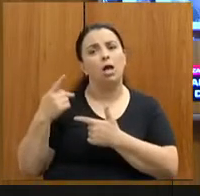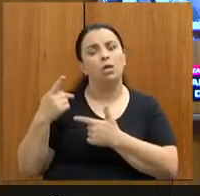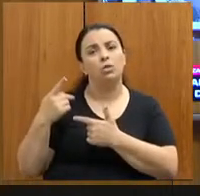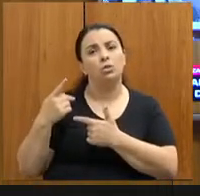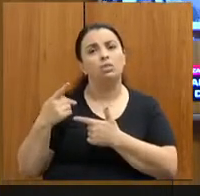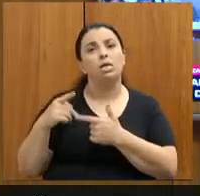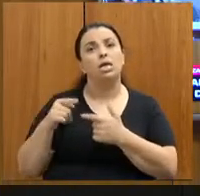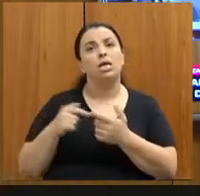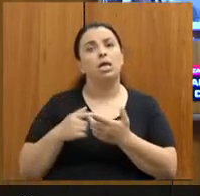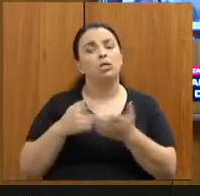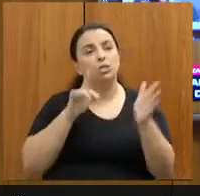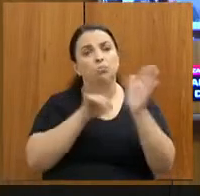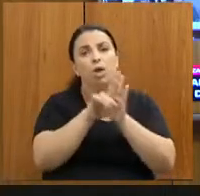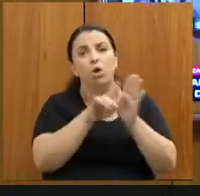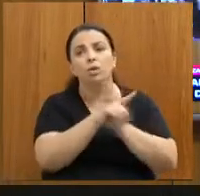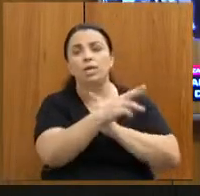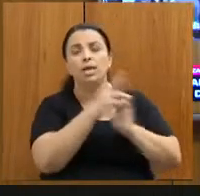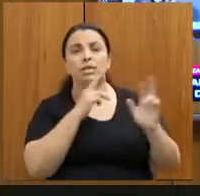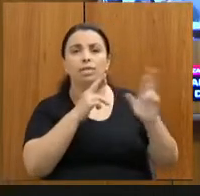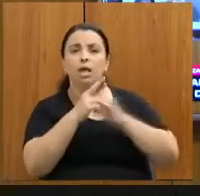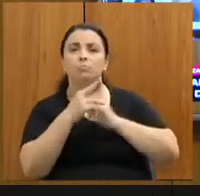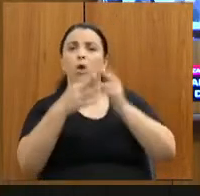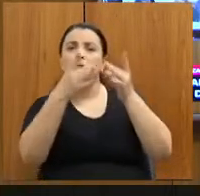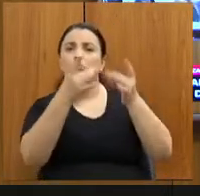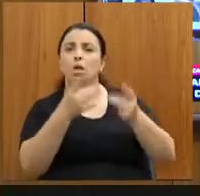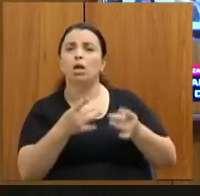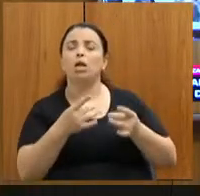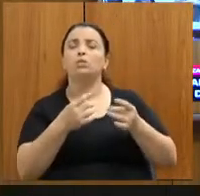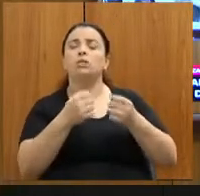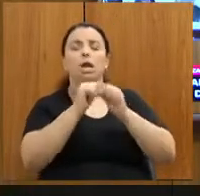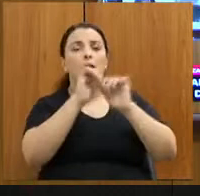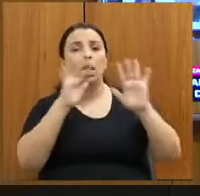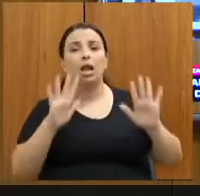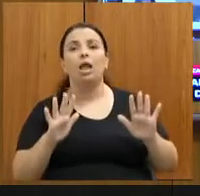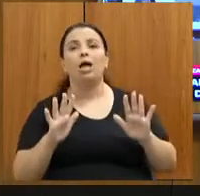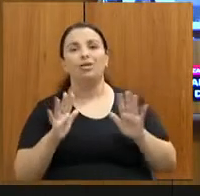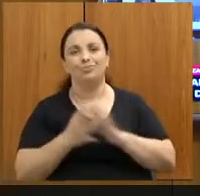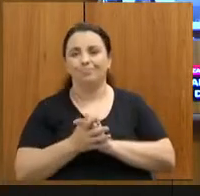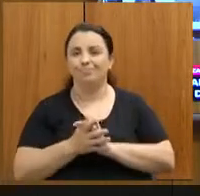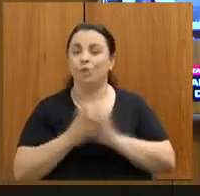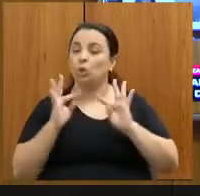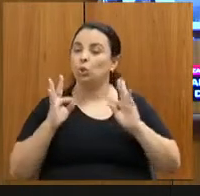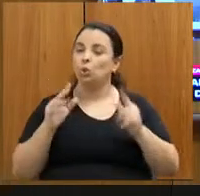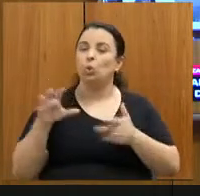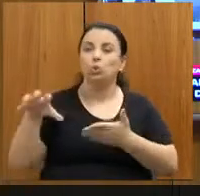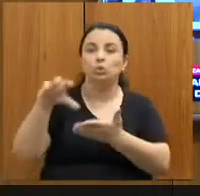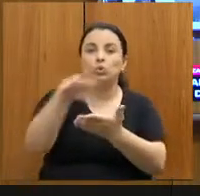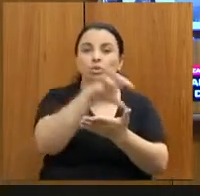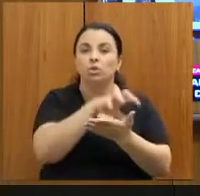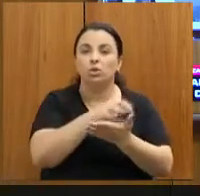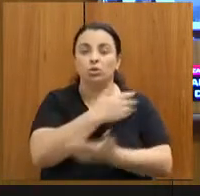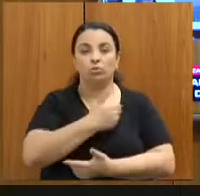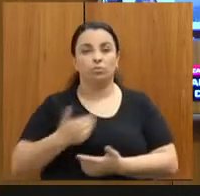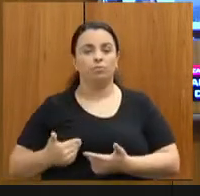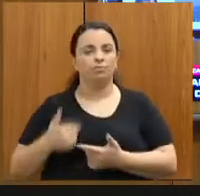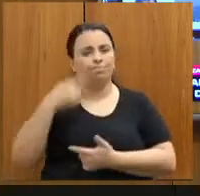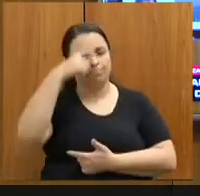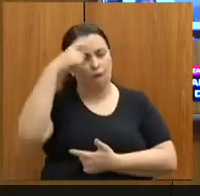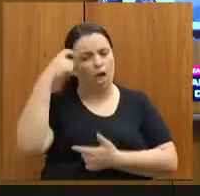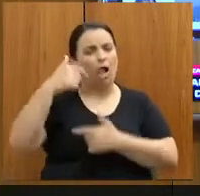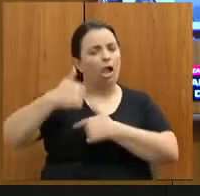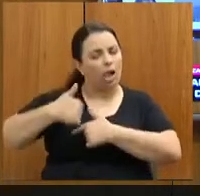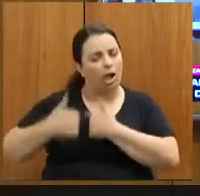respostas de imediata todos os setores o governo tenta trabalhado muito sentido um olhar de